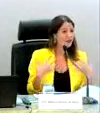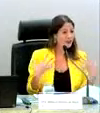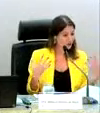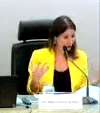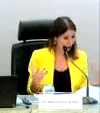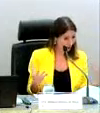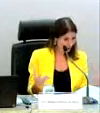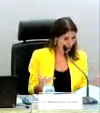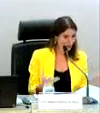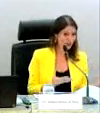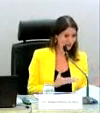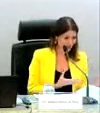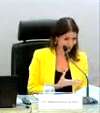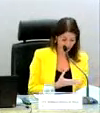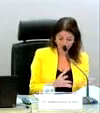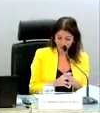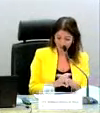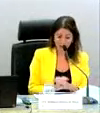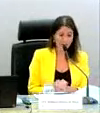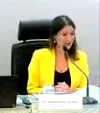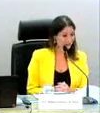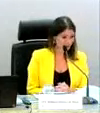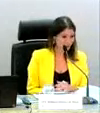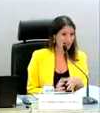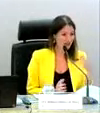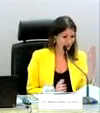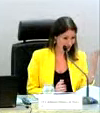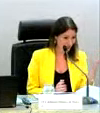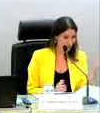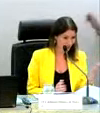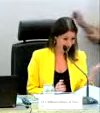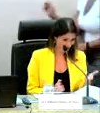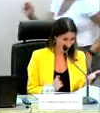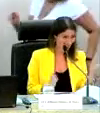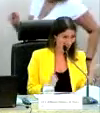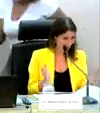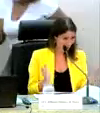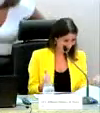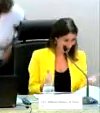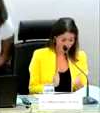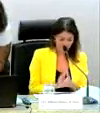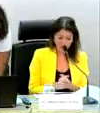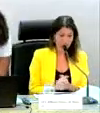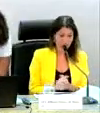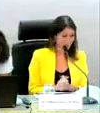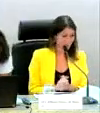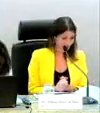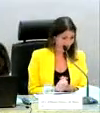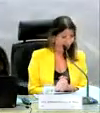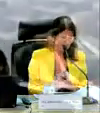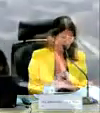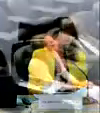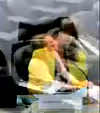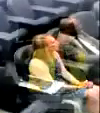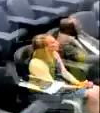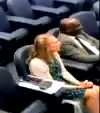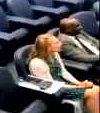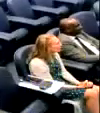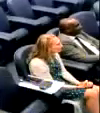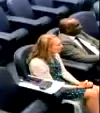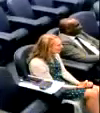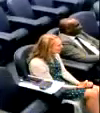noção de como... Né, como foram as apresentações, né, doutor? Cumprimento o senhor também